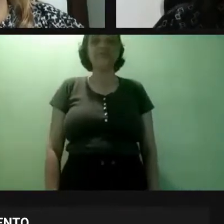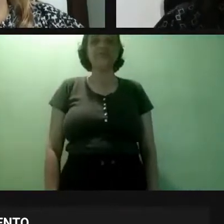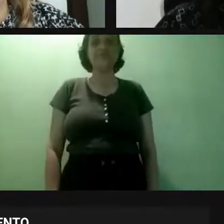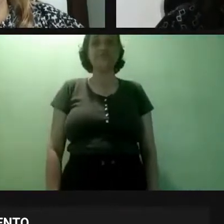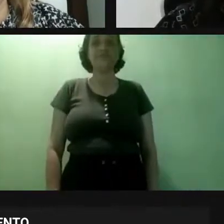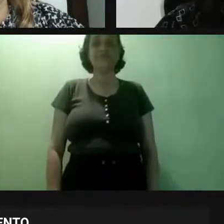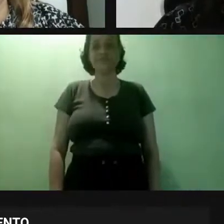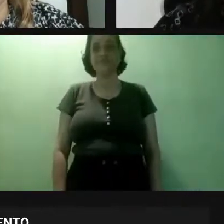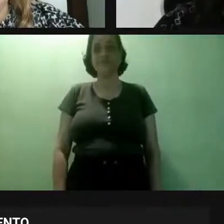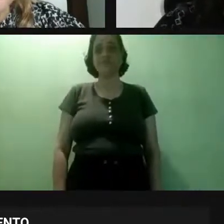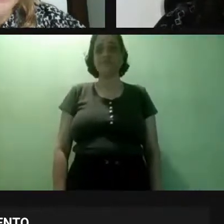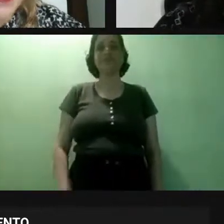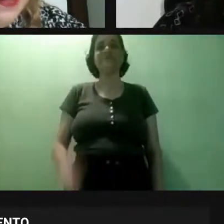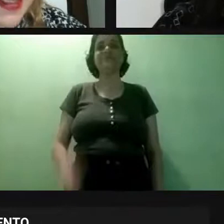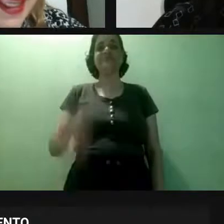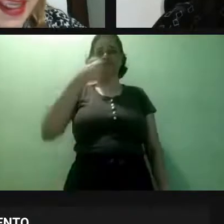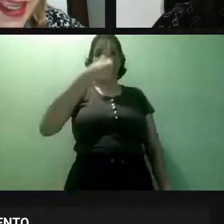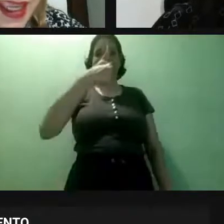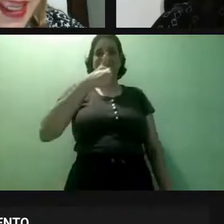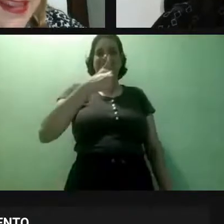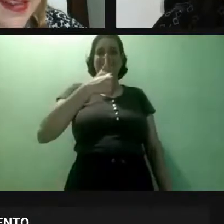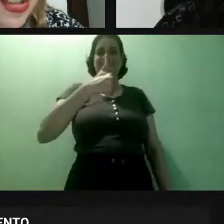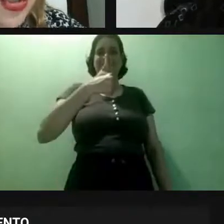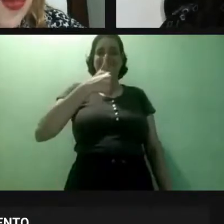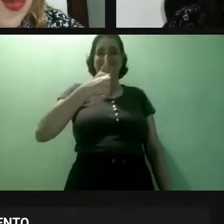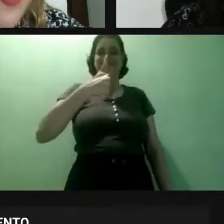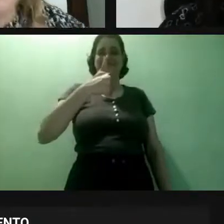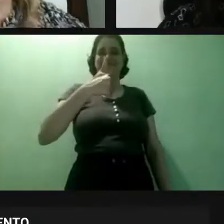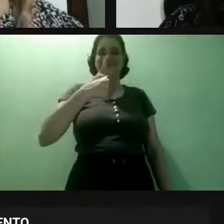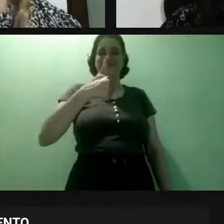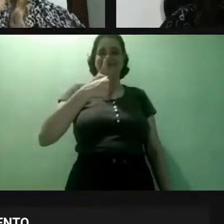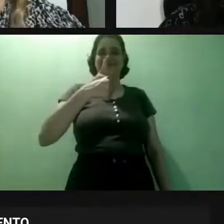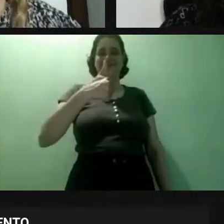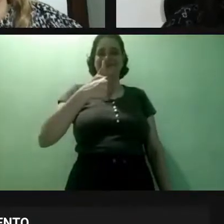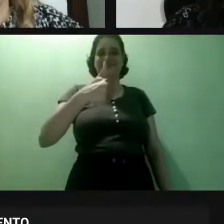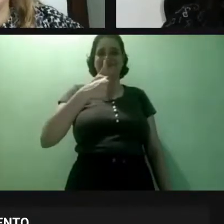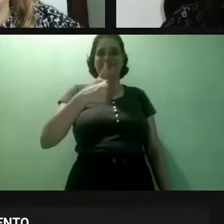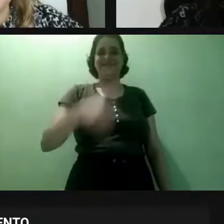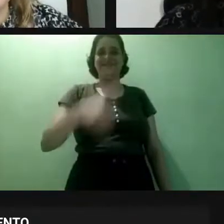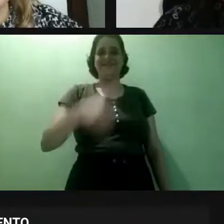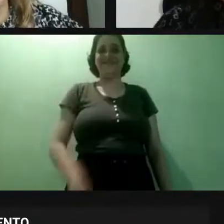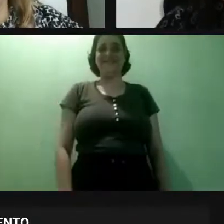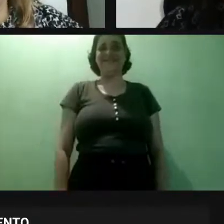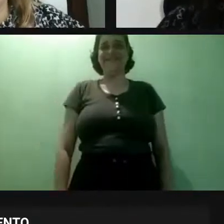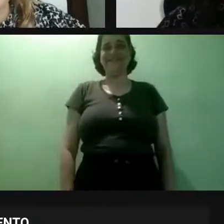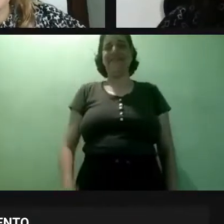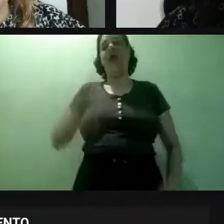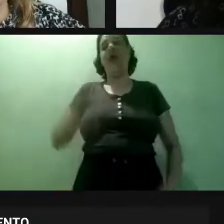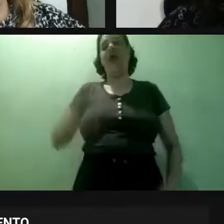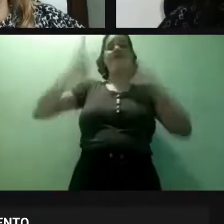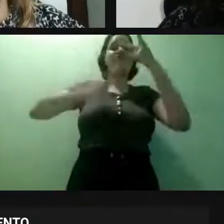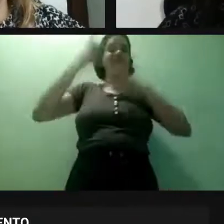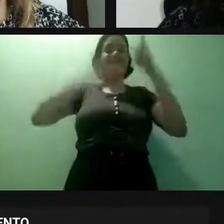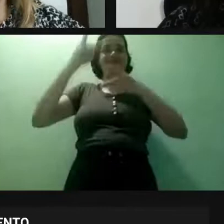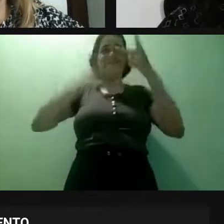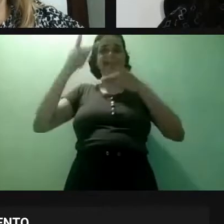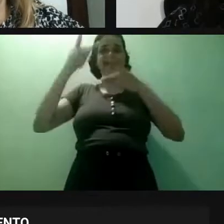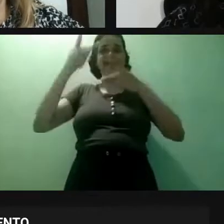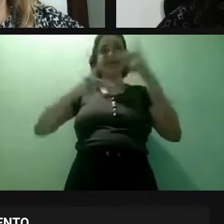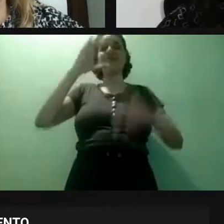Eu acho que está sem áudio, Neuza. Desculpa. Eita, gente, eu falando. Clarice, a